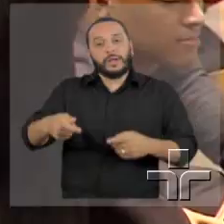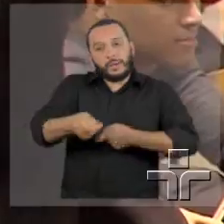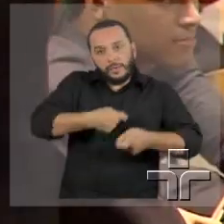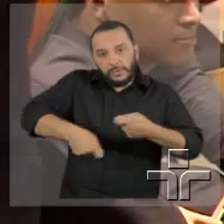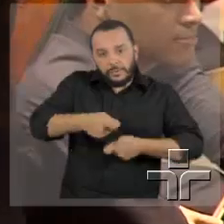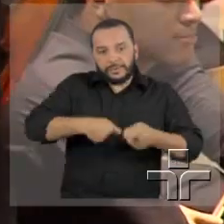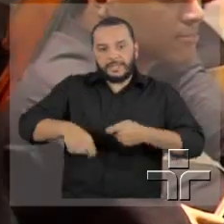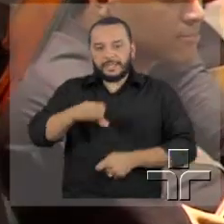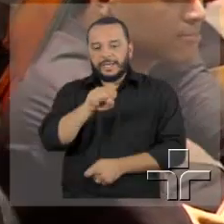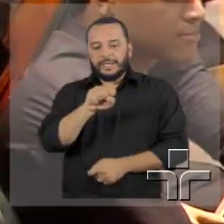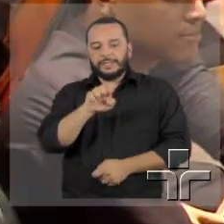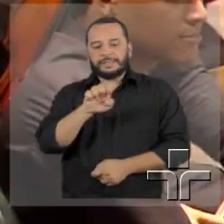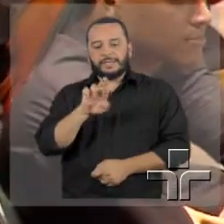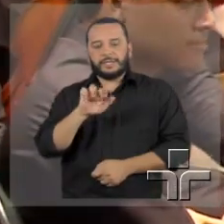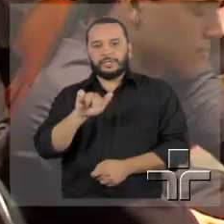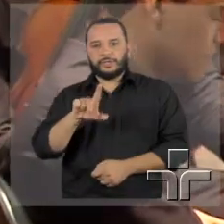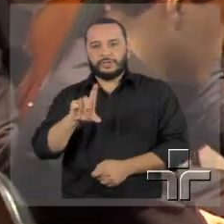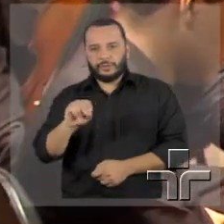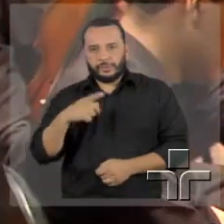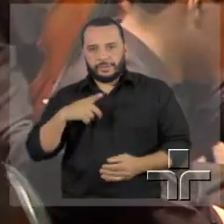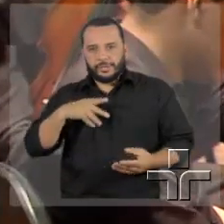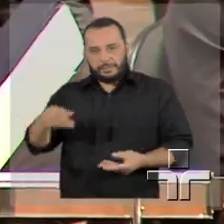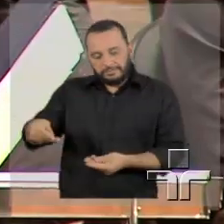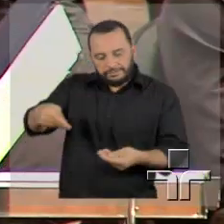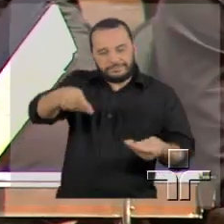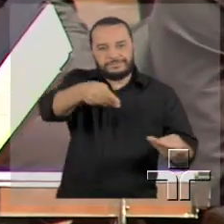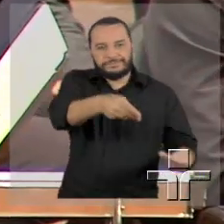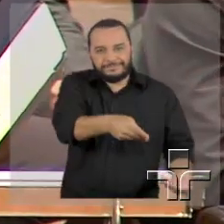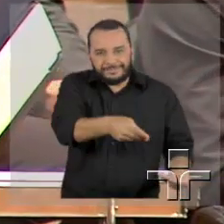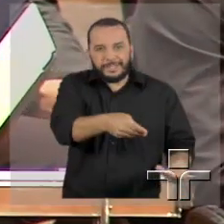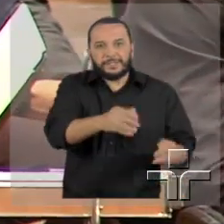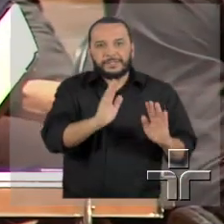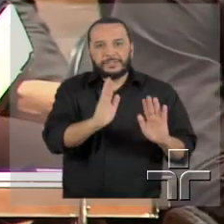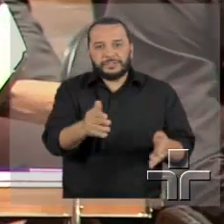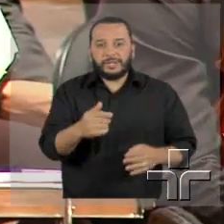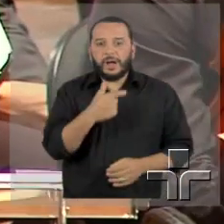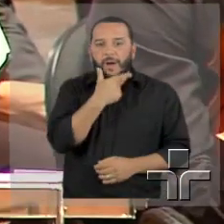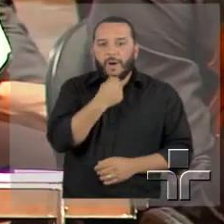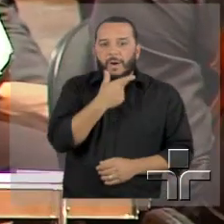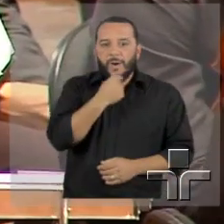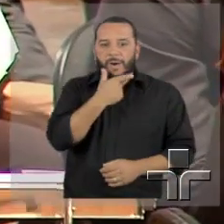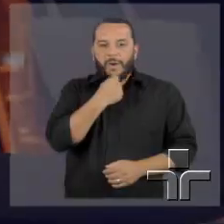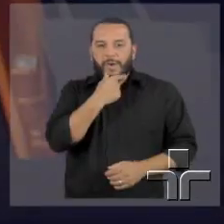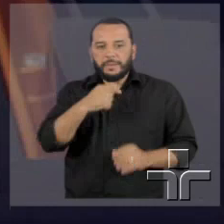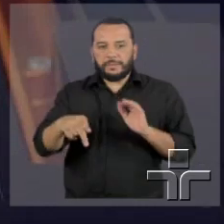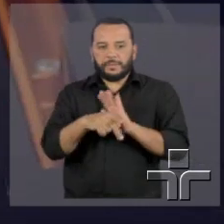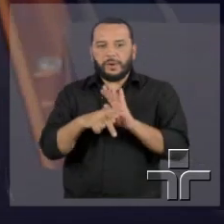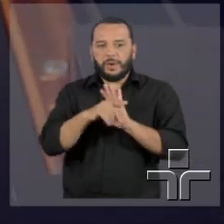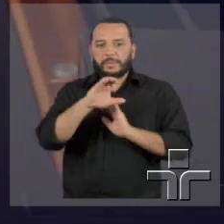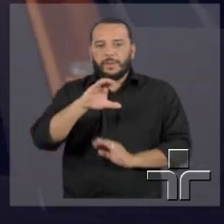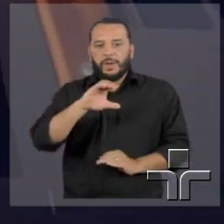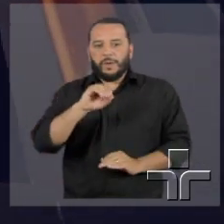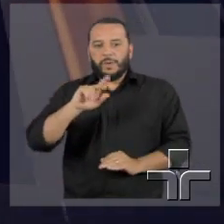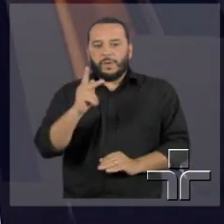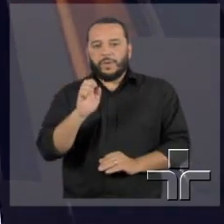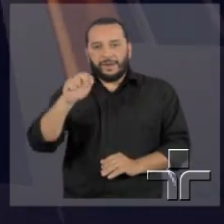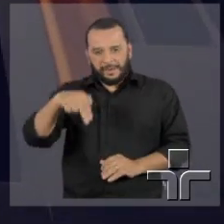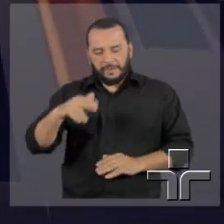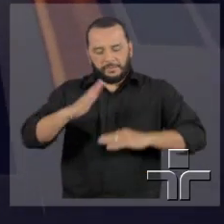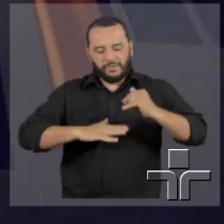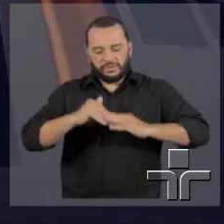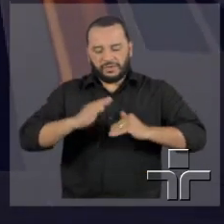Saleitão, entregou ao músico a Ordem do Ipiranga. Cohen é um dos maiores pianistas brasileiros. No ano passado, ele anunciou que